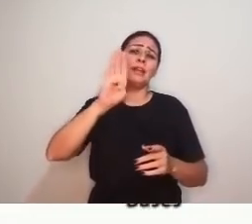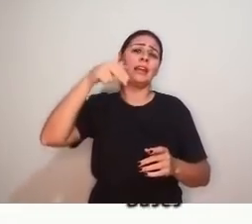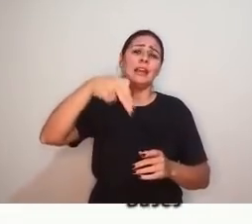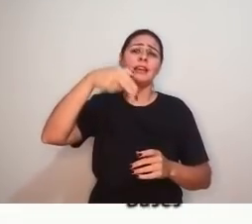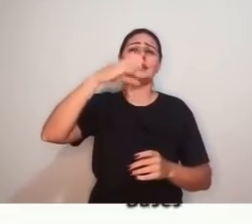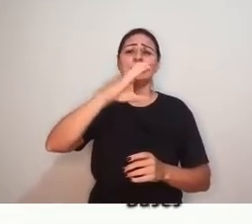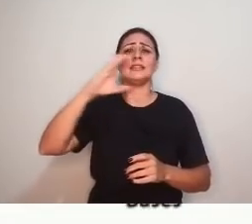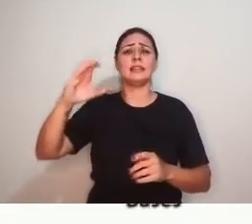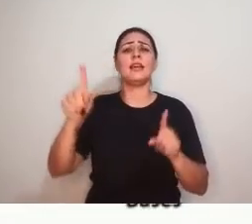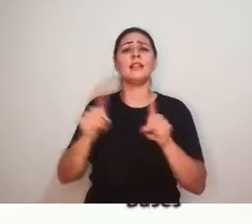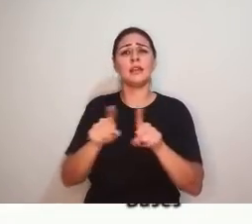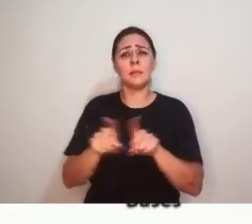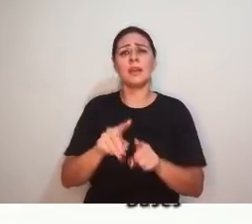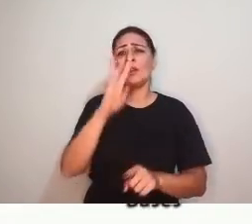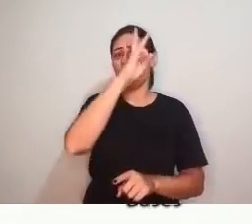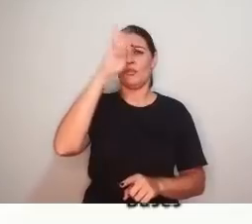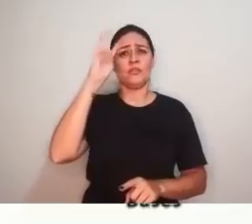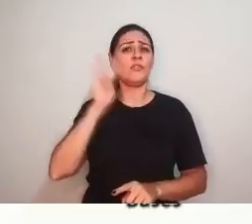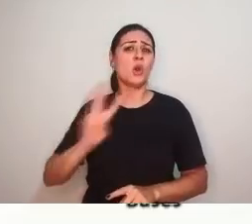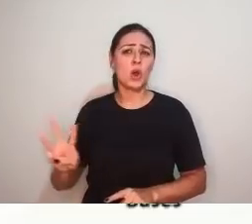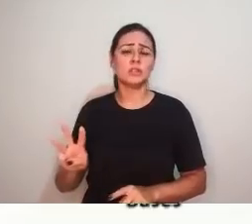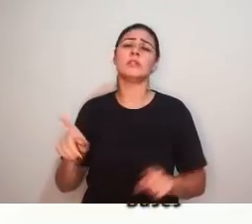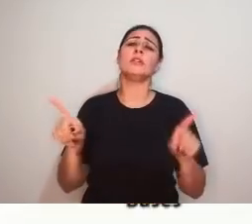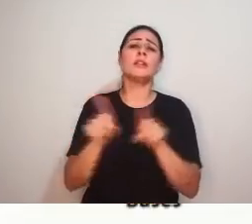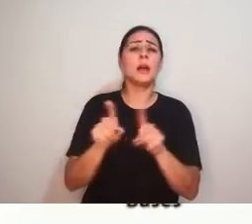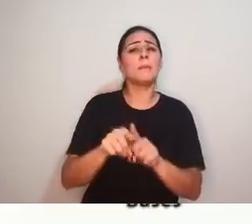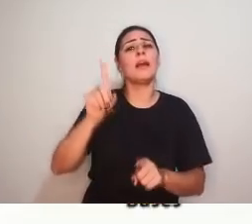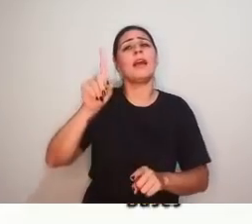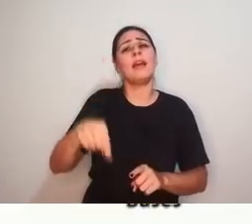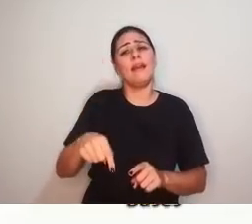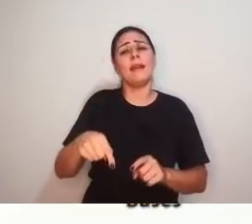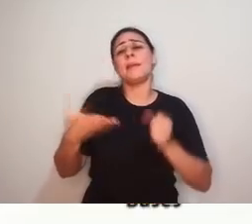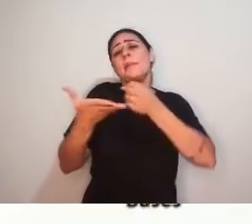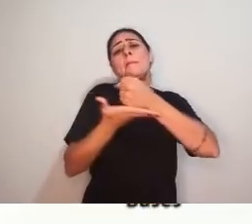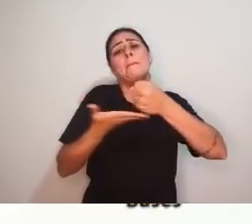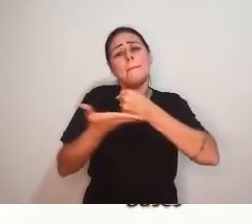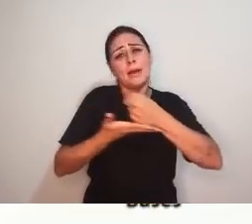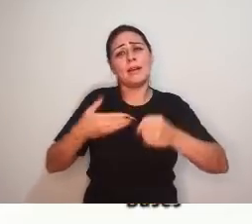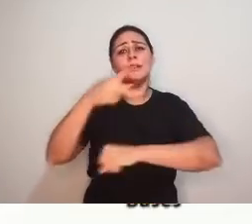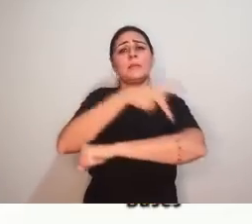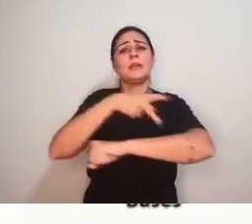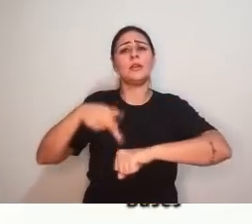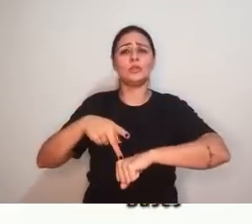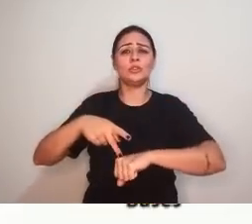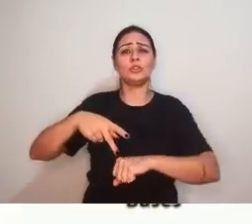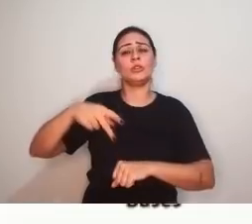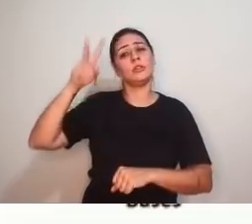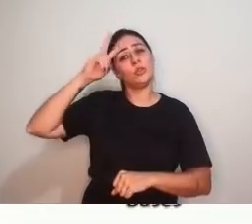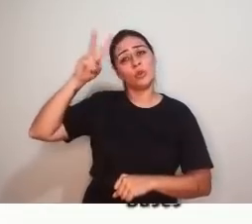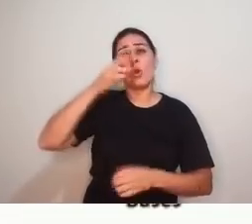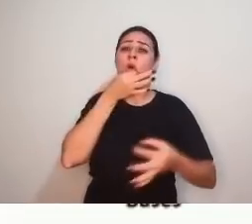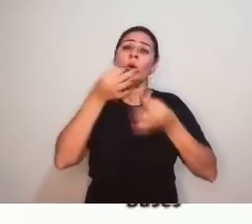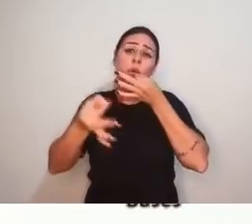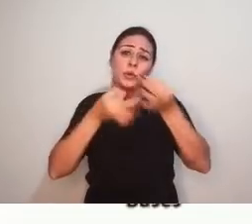reflexões, né, do Vygotsky, né, e que são o grande pano de fundo, né, de toda a